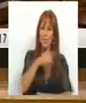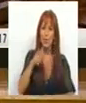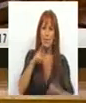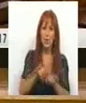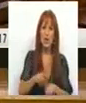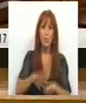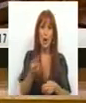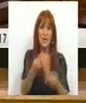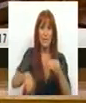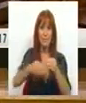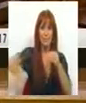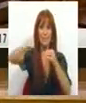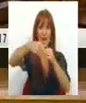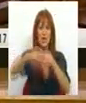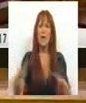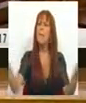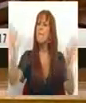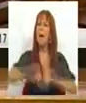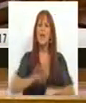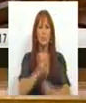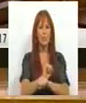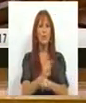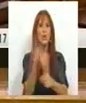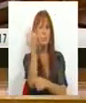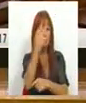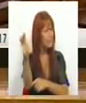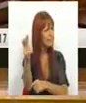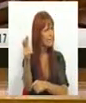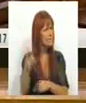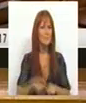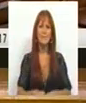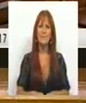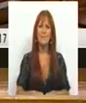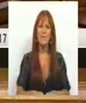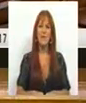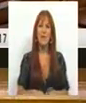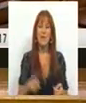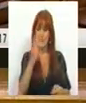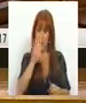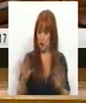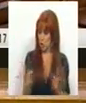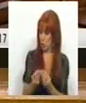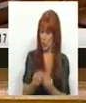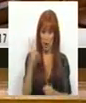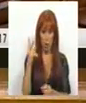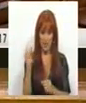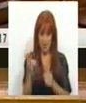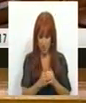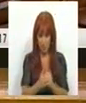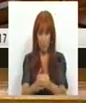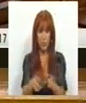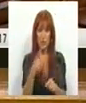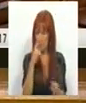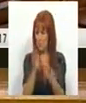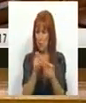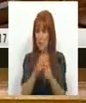nova promessa sobre a sobretaxa, mais cativações permanentes. Se juntarmos os dois anos, estaremos